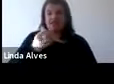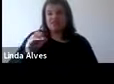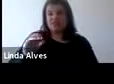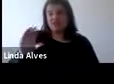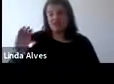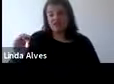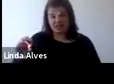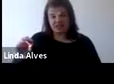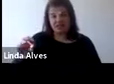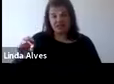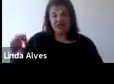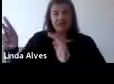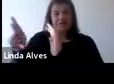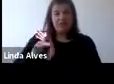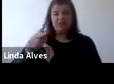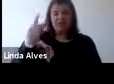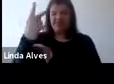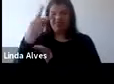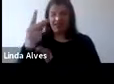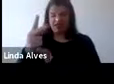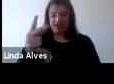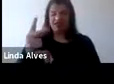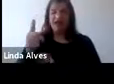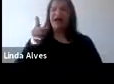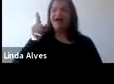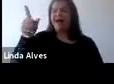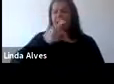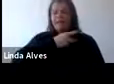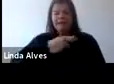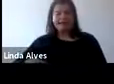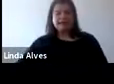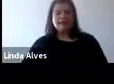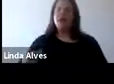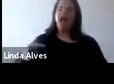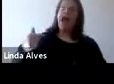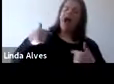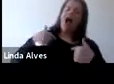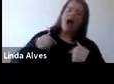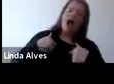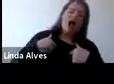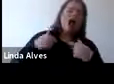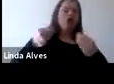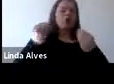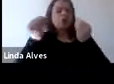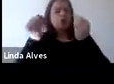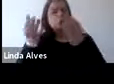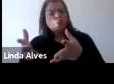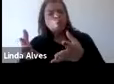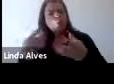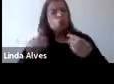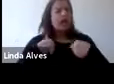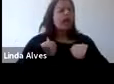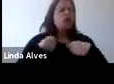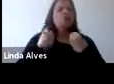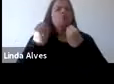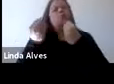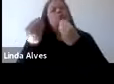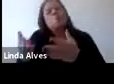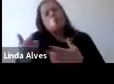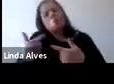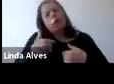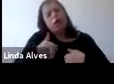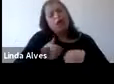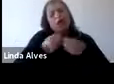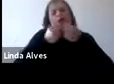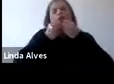do capitão. Ele tem se apropriado disso porque nós estamos, eu digo nós, a oposição, Claro.